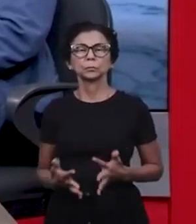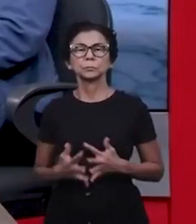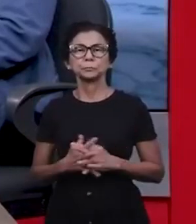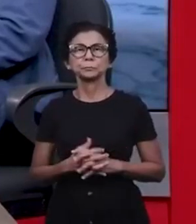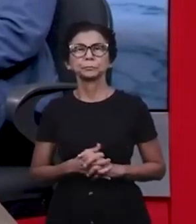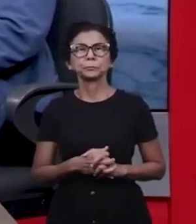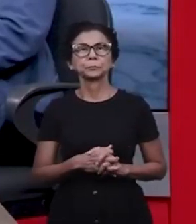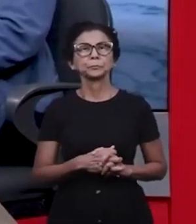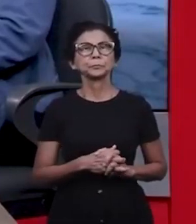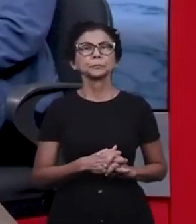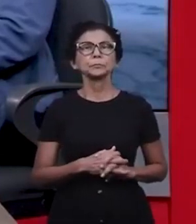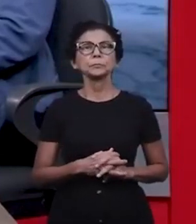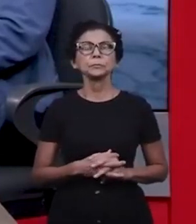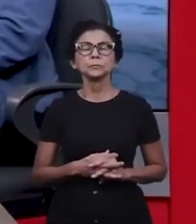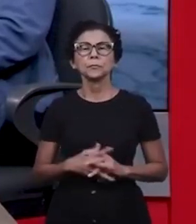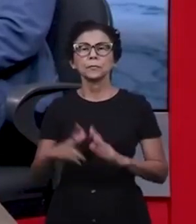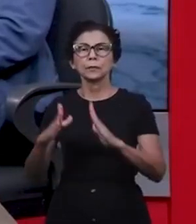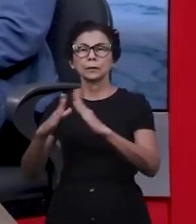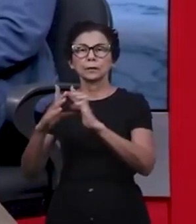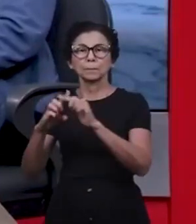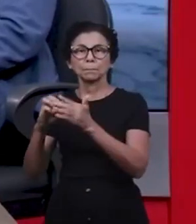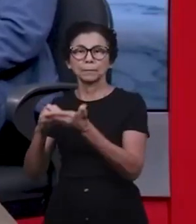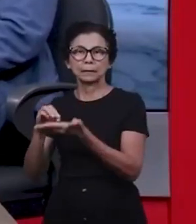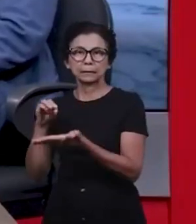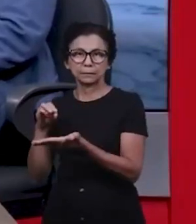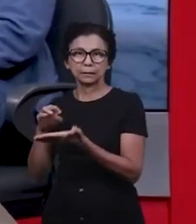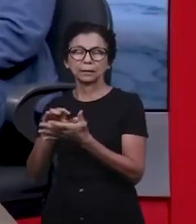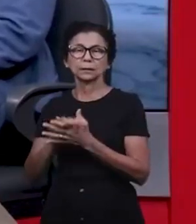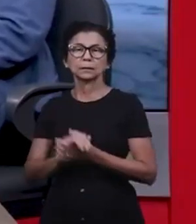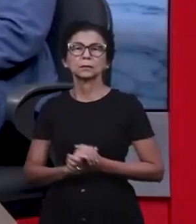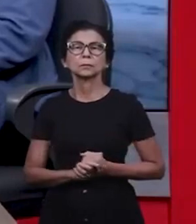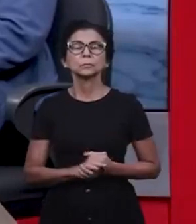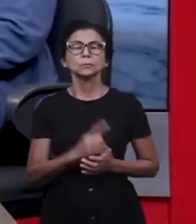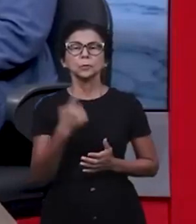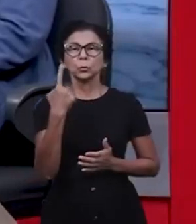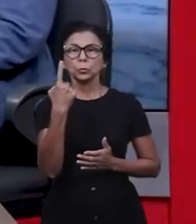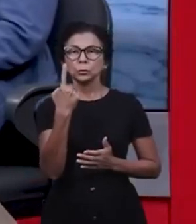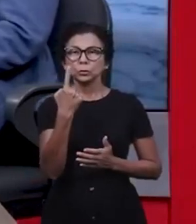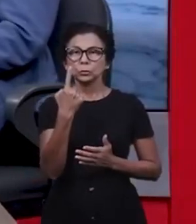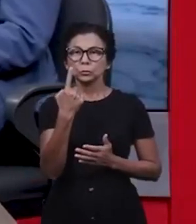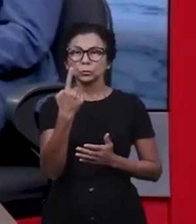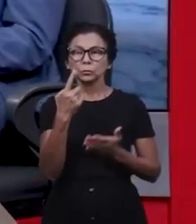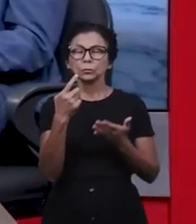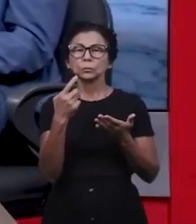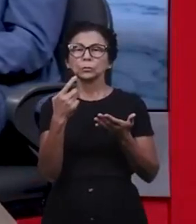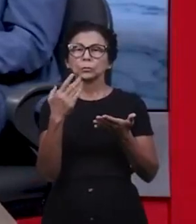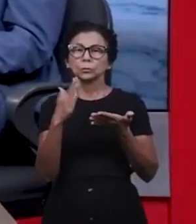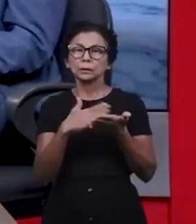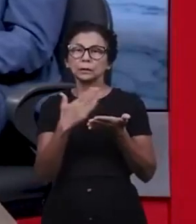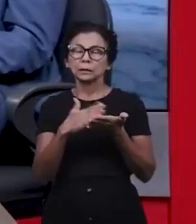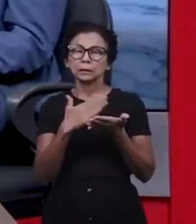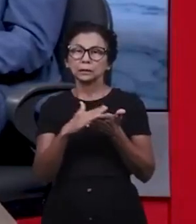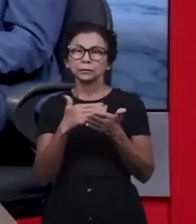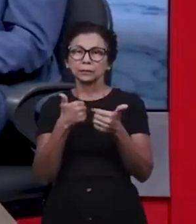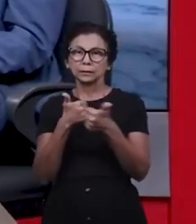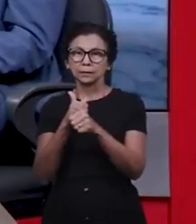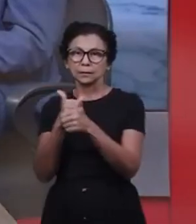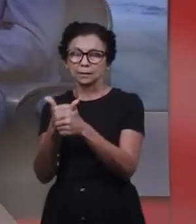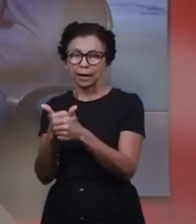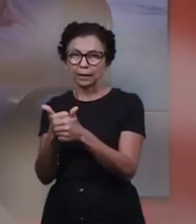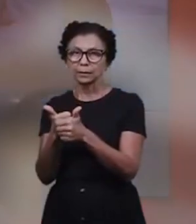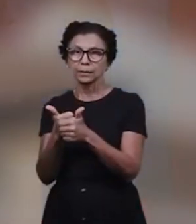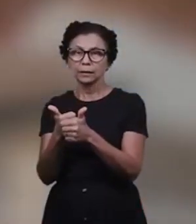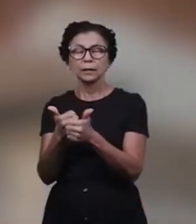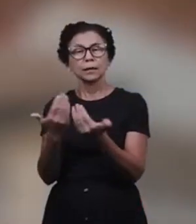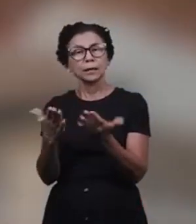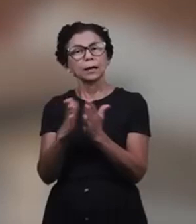que tem que lembrar é o seguinte: a Igreja Cristã Maranata, o único livro que ela tem para seguir é a Bíblia. Então aqui, aquele Hebreus